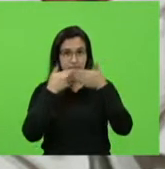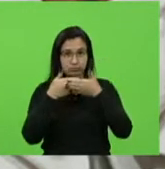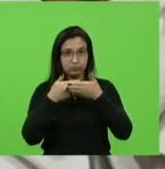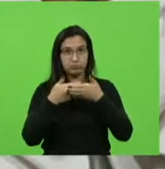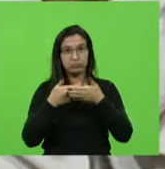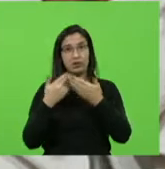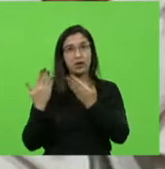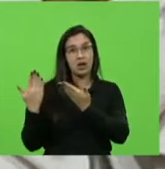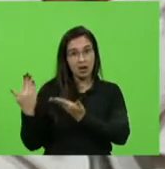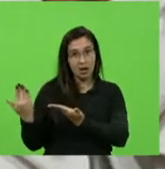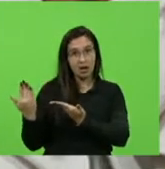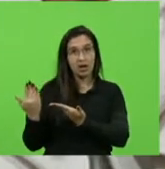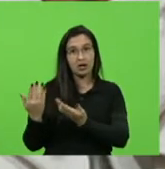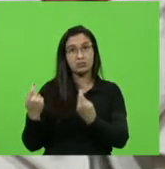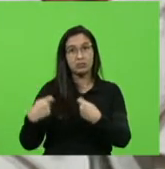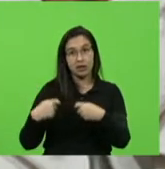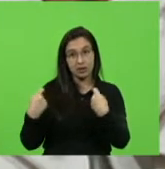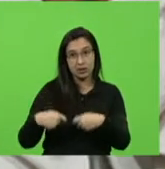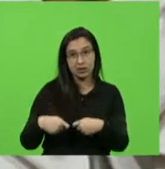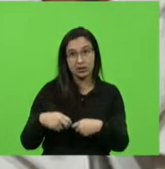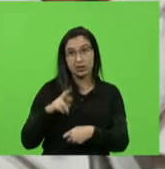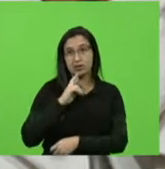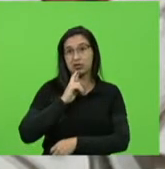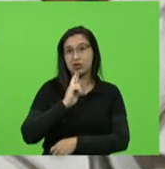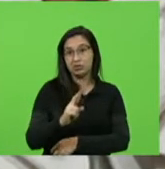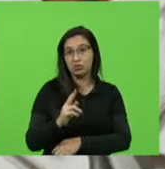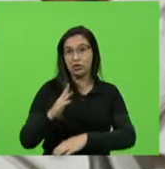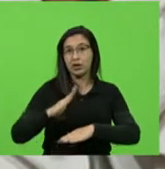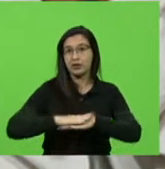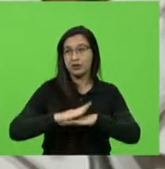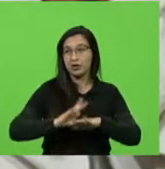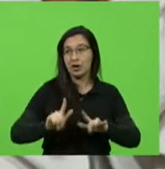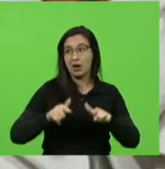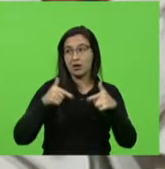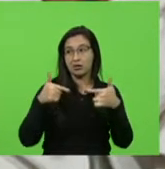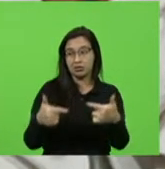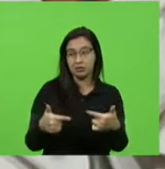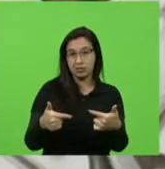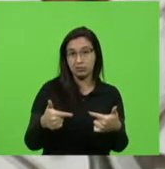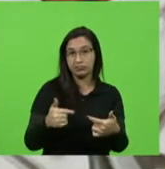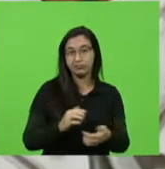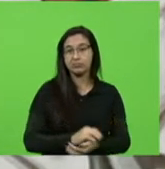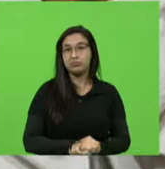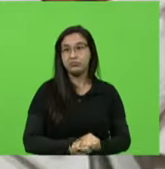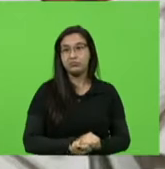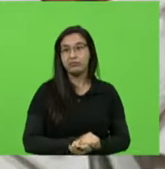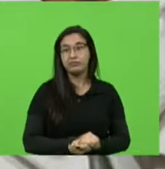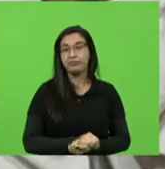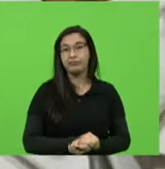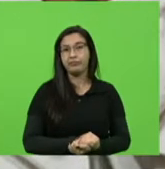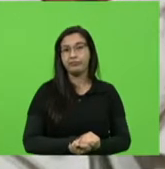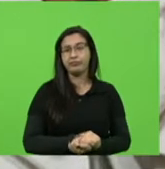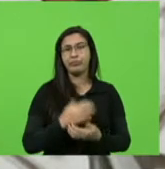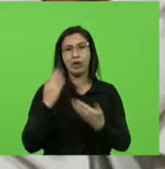deveriam responder pelos seus atos, mas nós não queremos pessoalizar a questão. Mas, enfim, segundo eles, os organizadores,